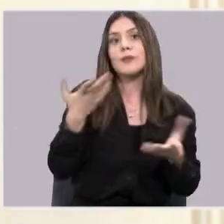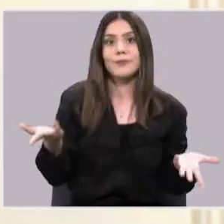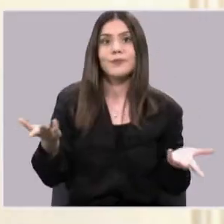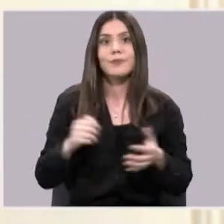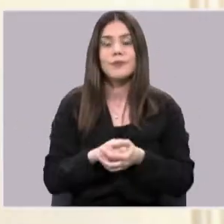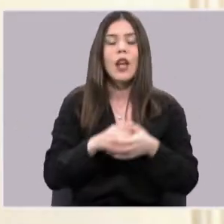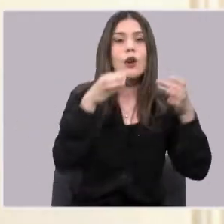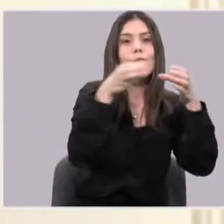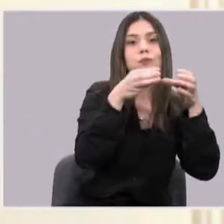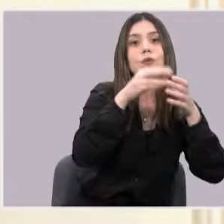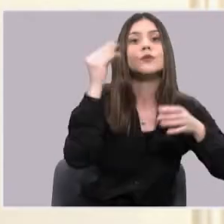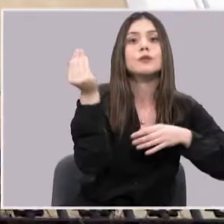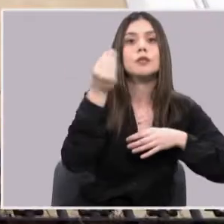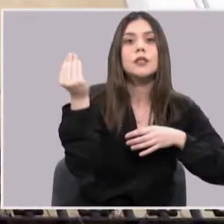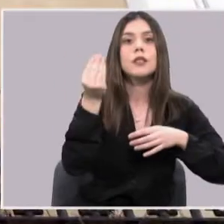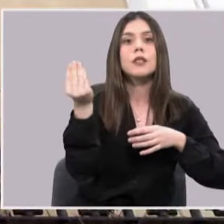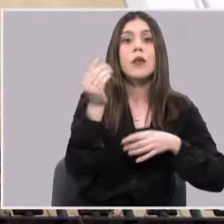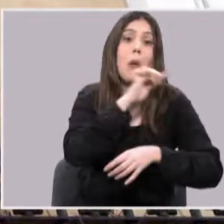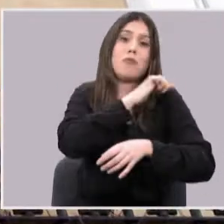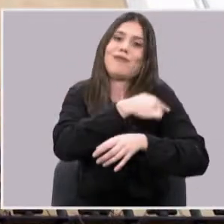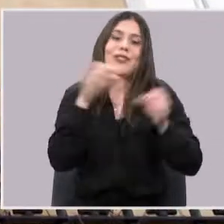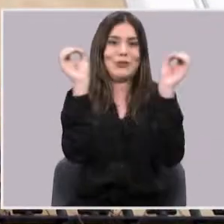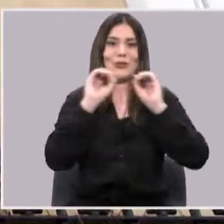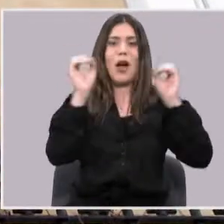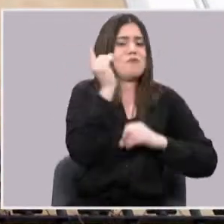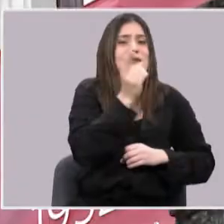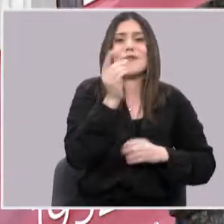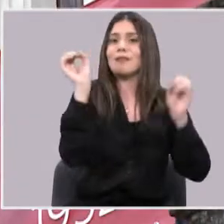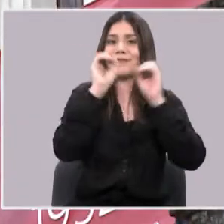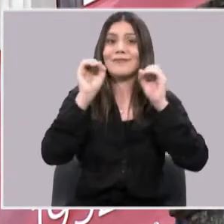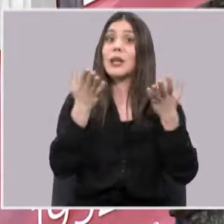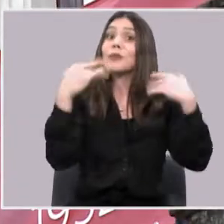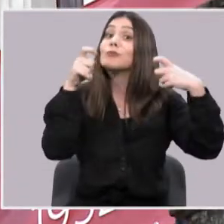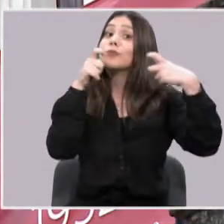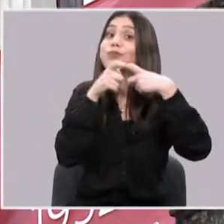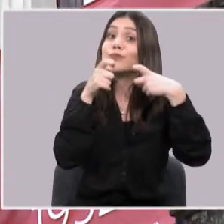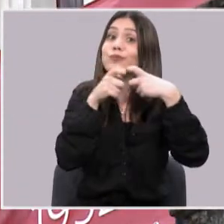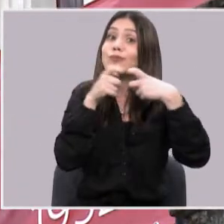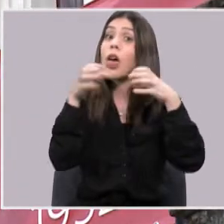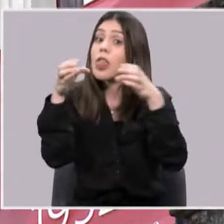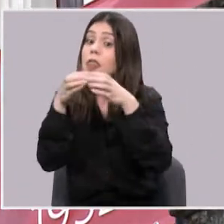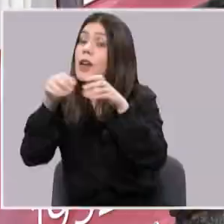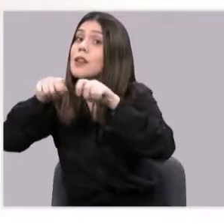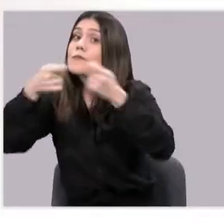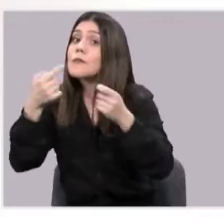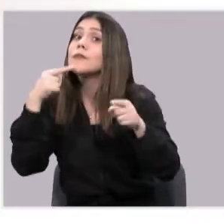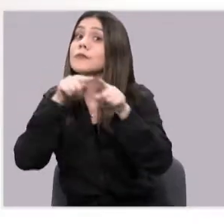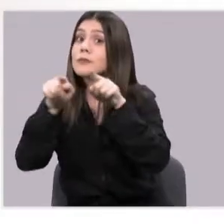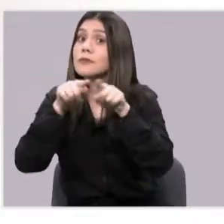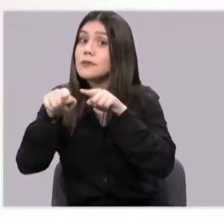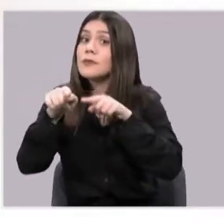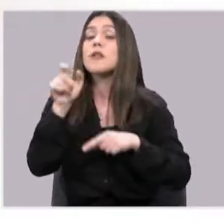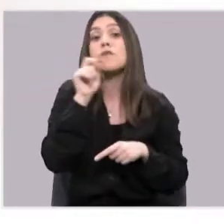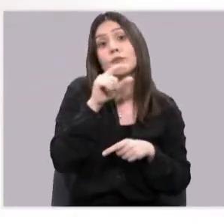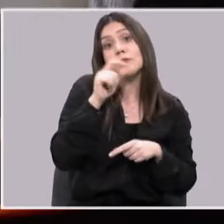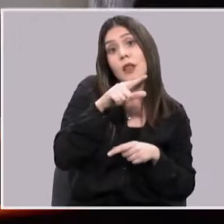política. As juventudes partidárias não têm poder por si próprias, mas a proximidade que têm com os partidos permite